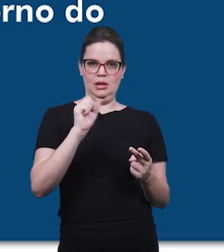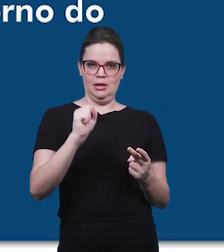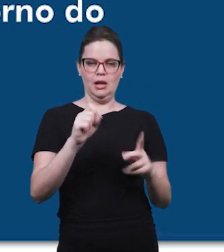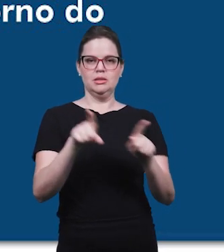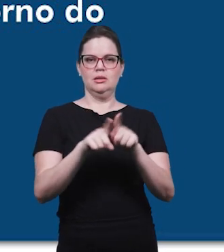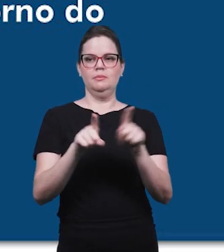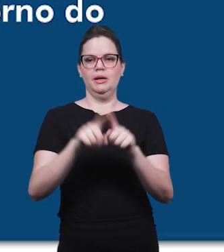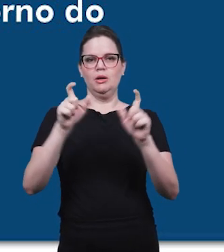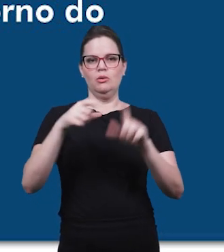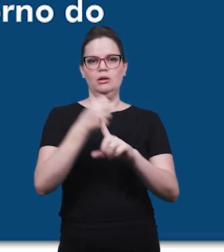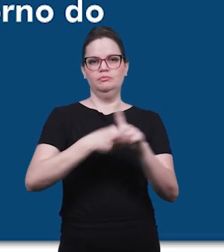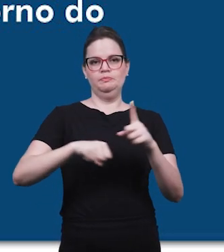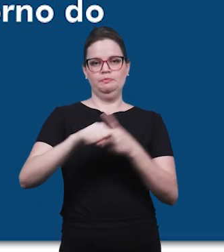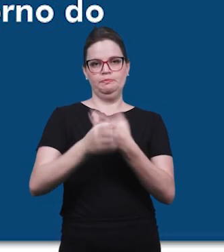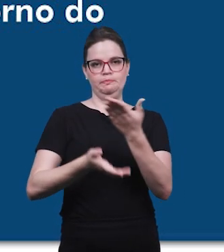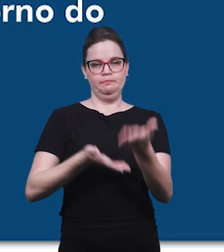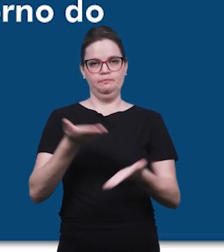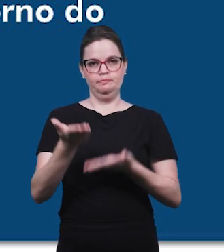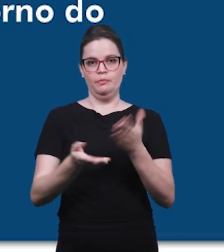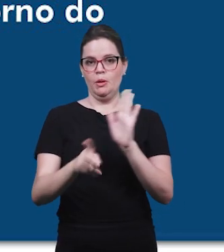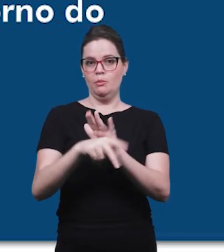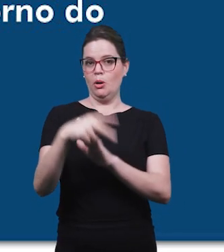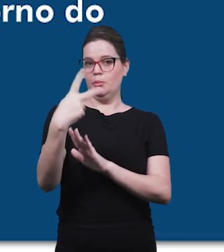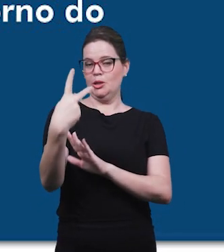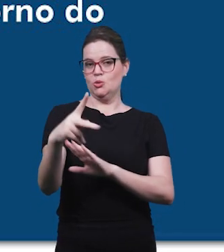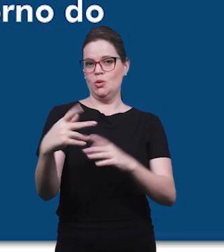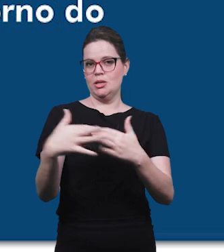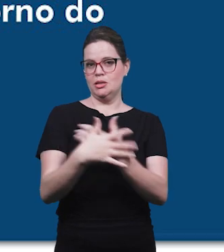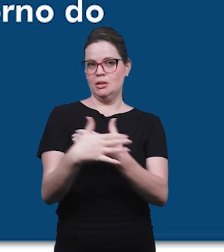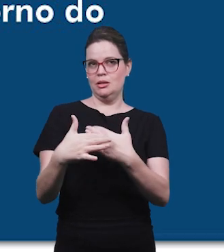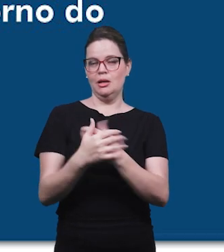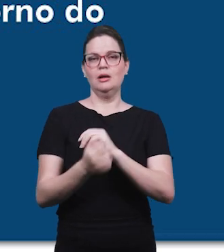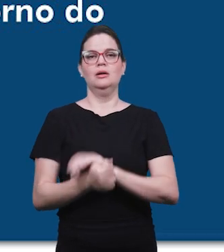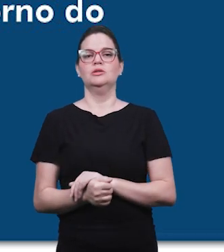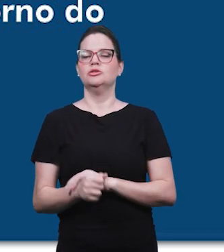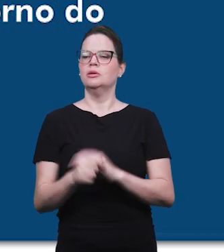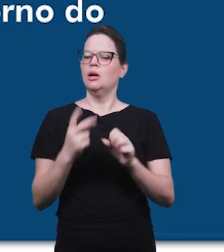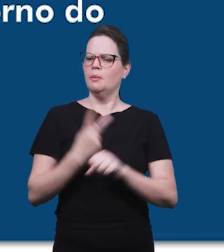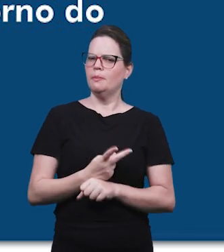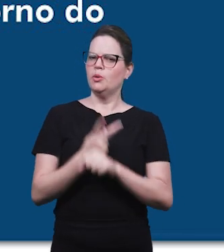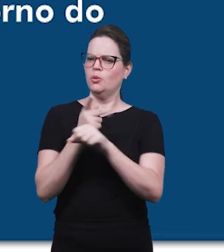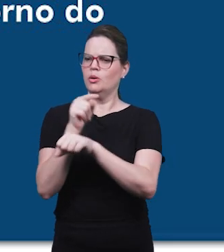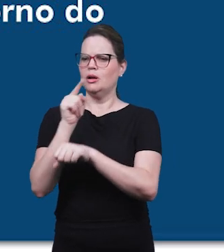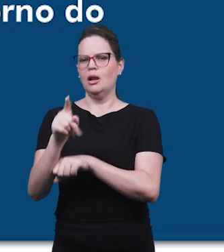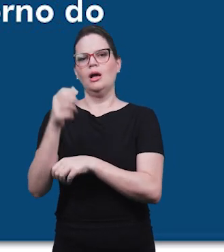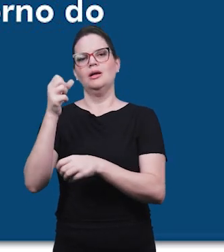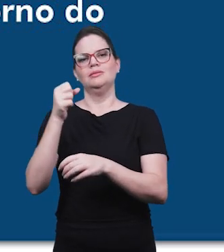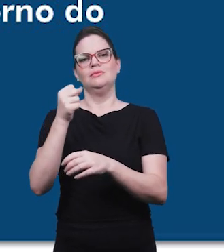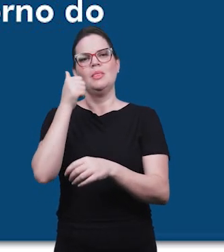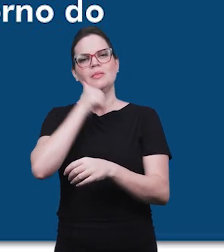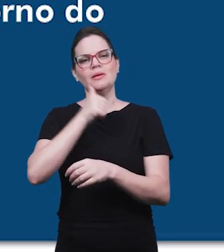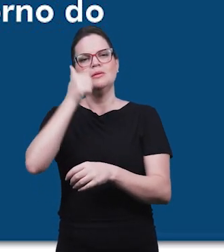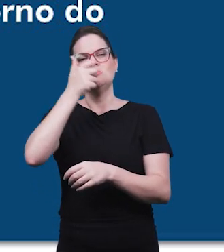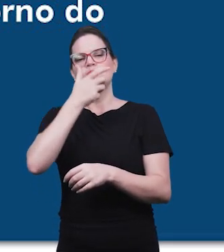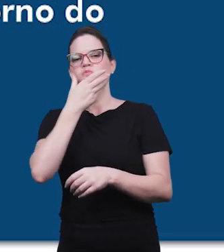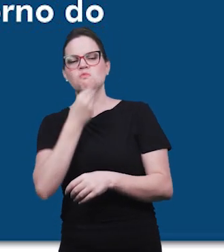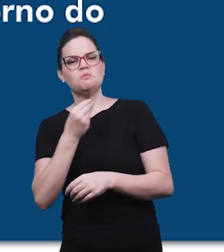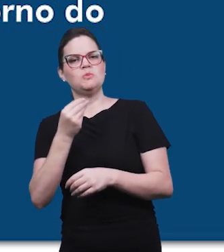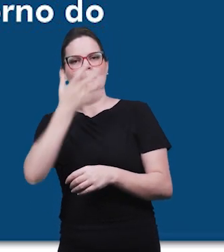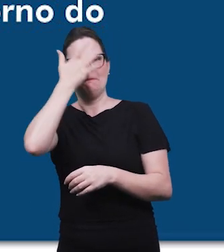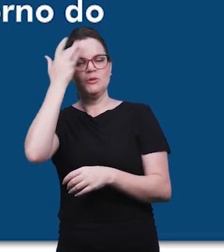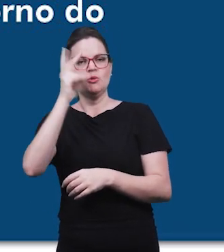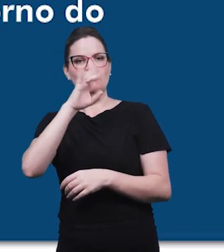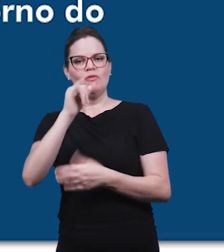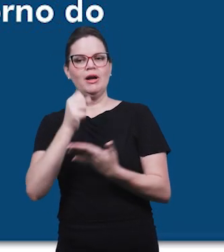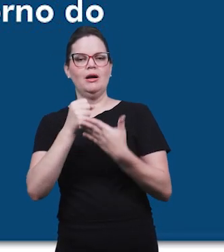Social. Então, é procurar o CRAS do seu município. Lá eles também dão toda a orientação, toda a assistência.